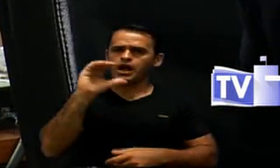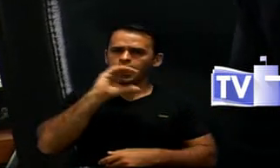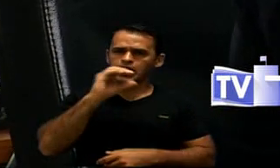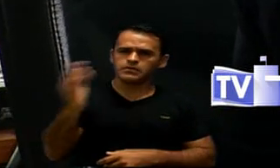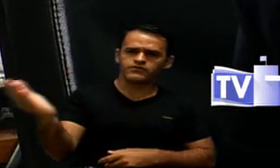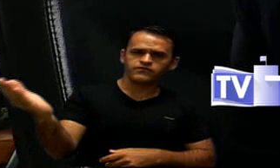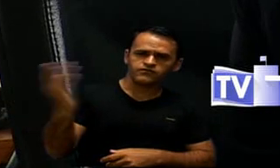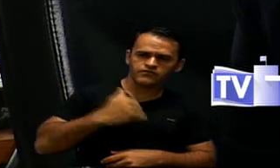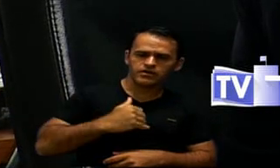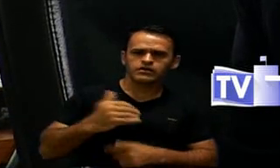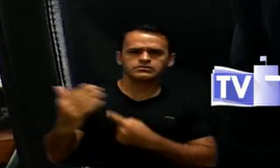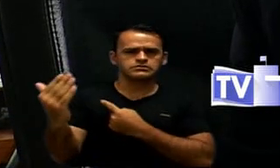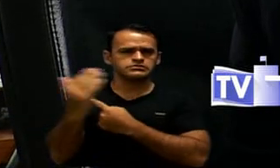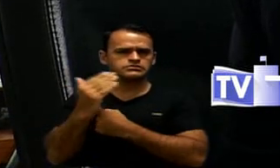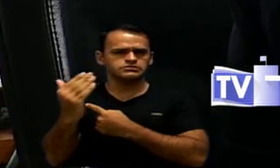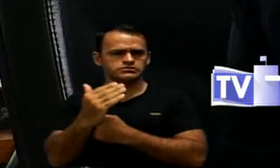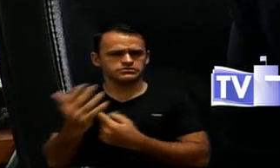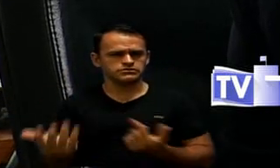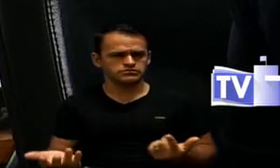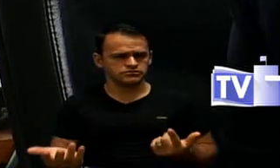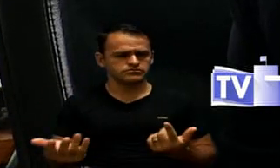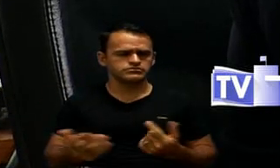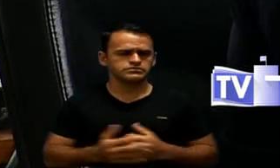das mulheres que são agredidas, que acho que